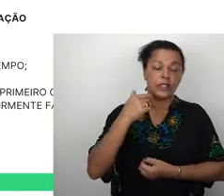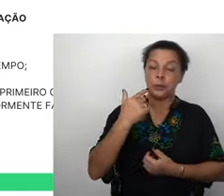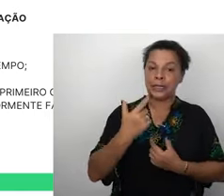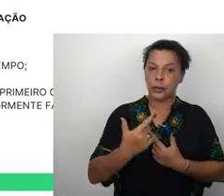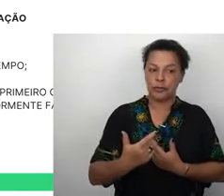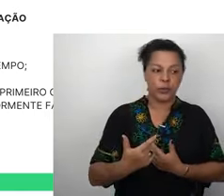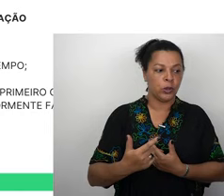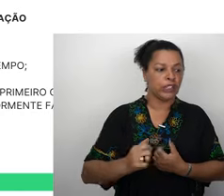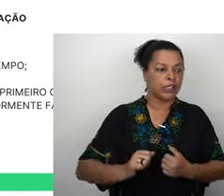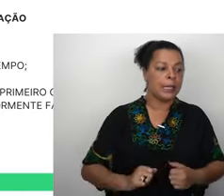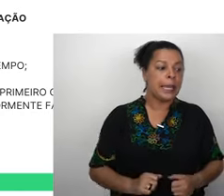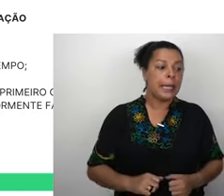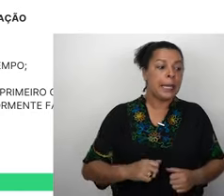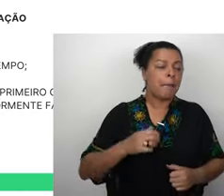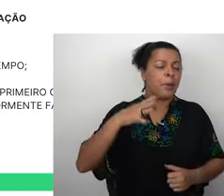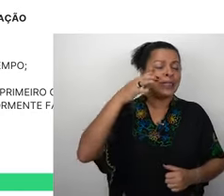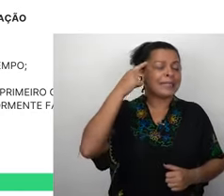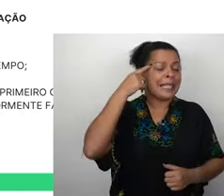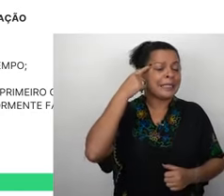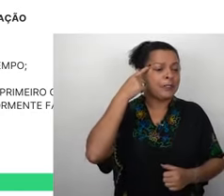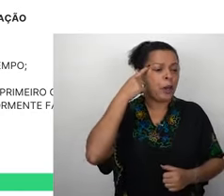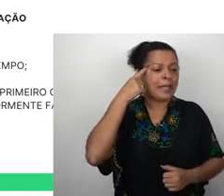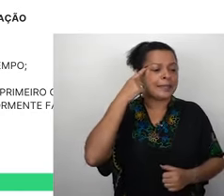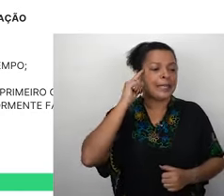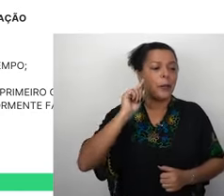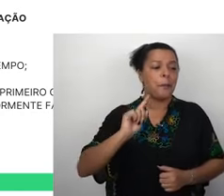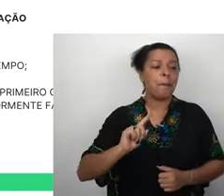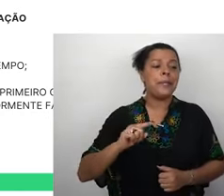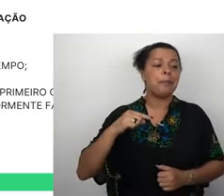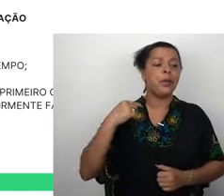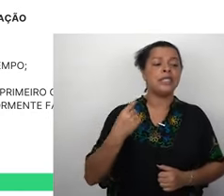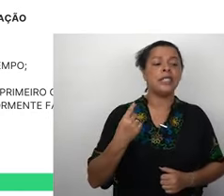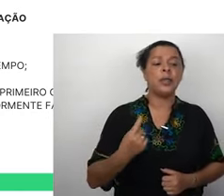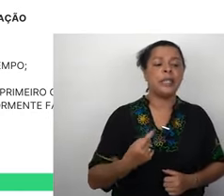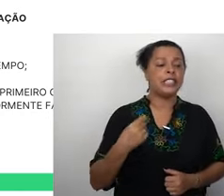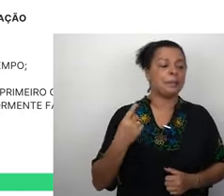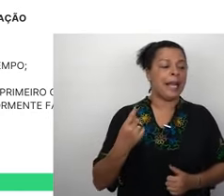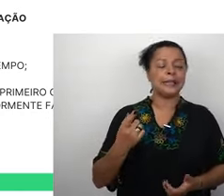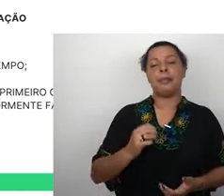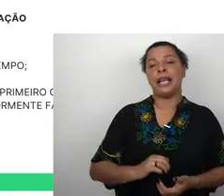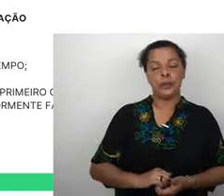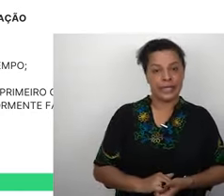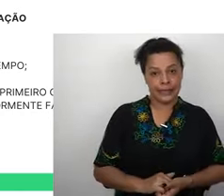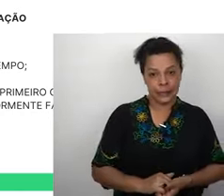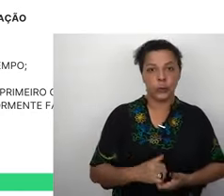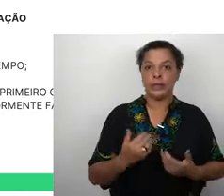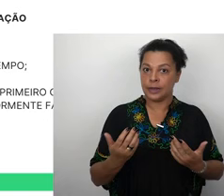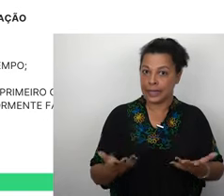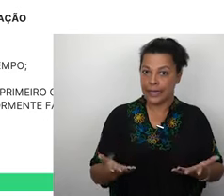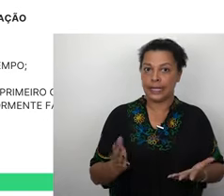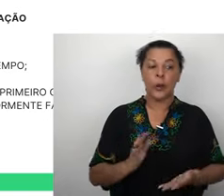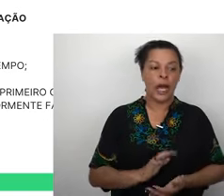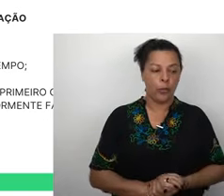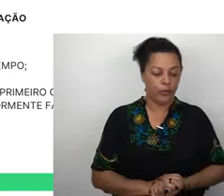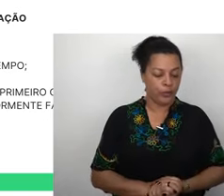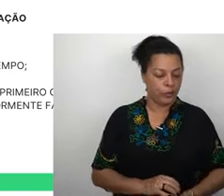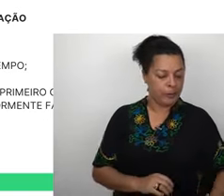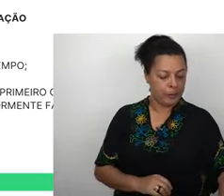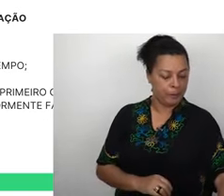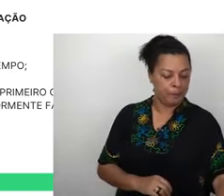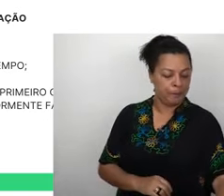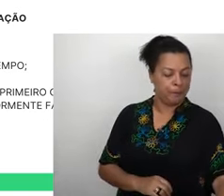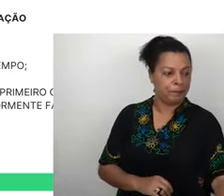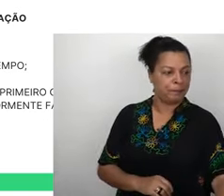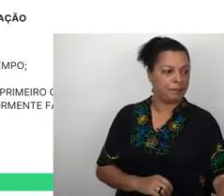enunciado de uma língua-fonte, processa a informação e posteriormente passa para outra língua, que é a